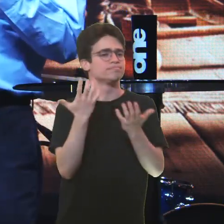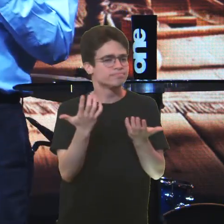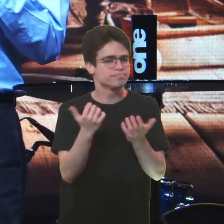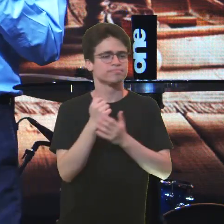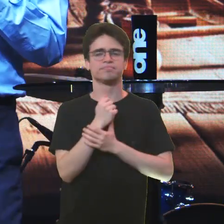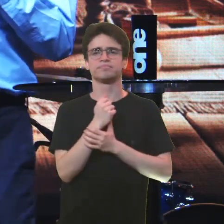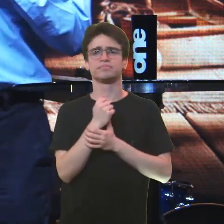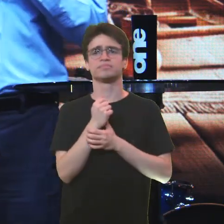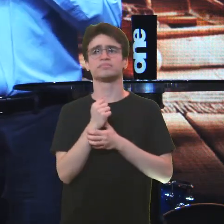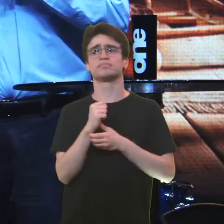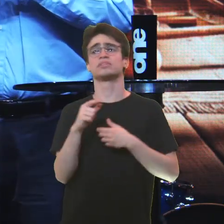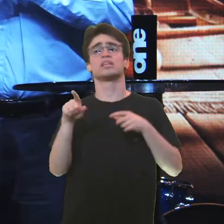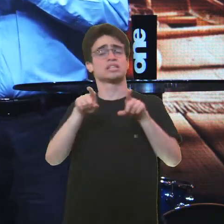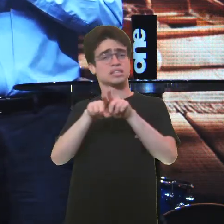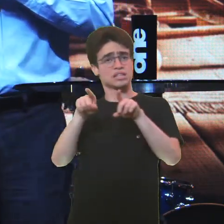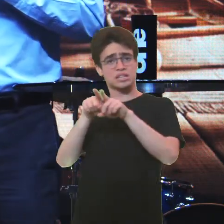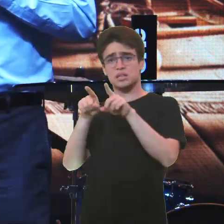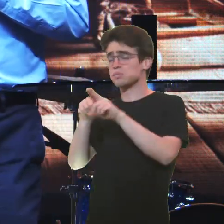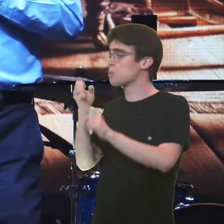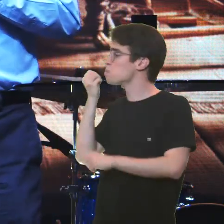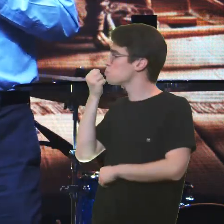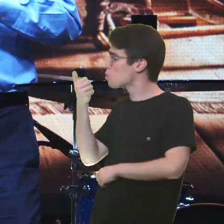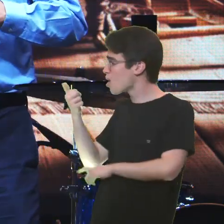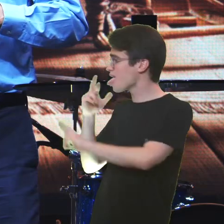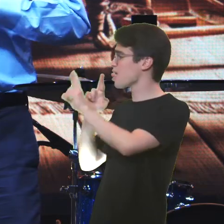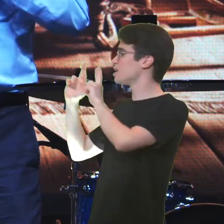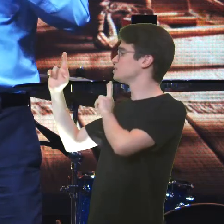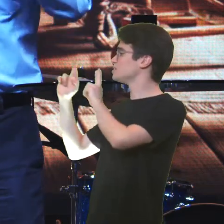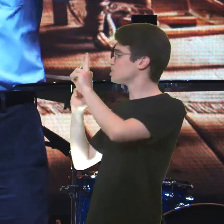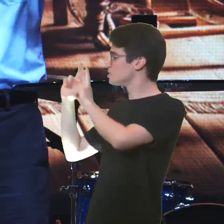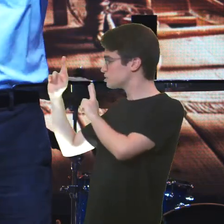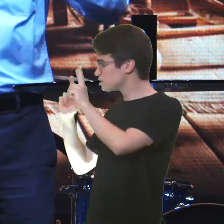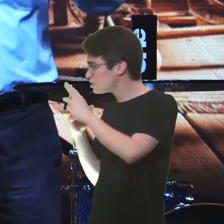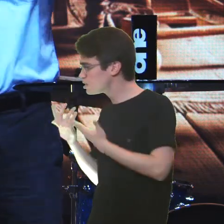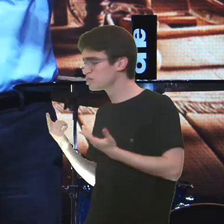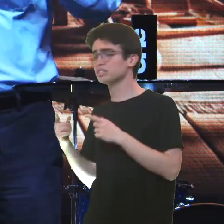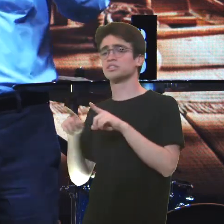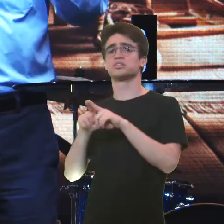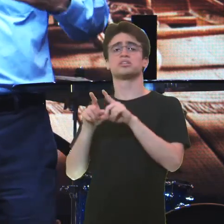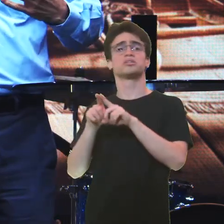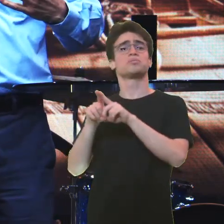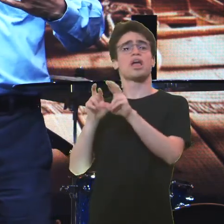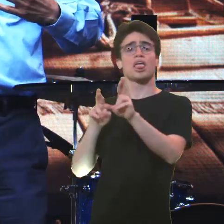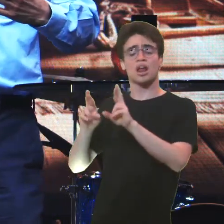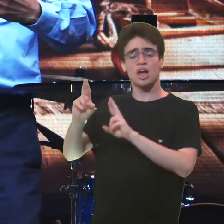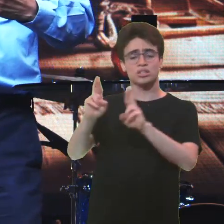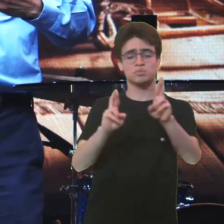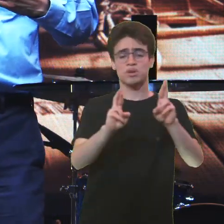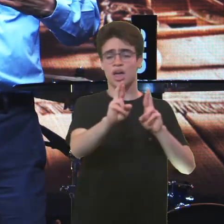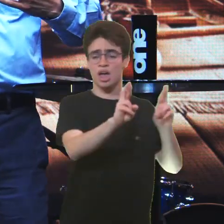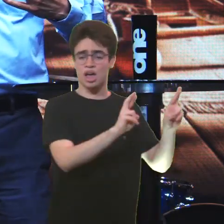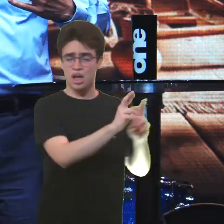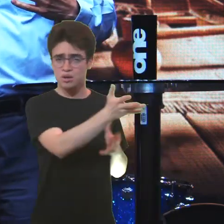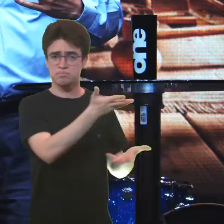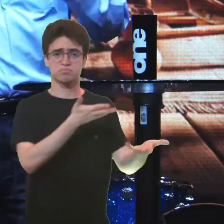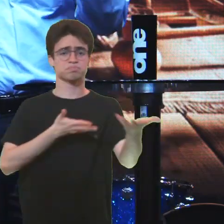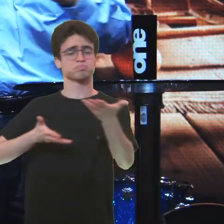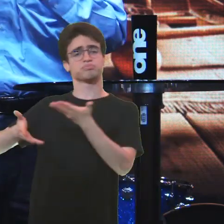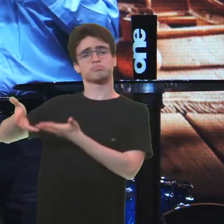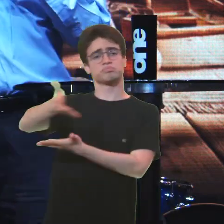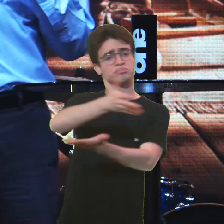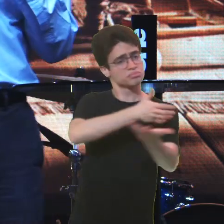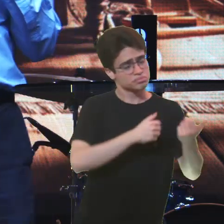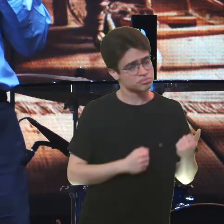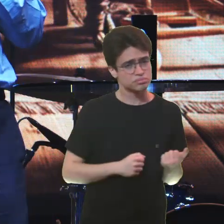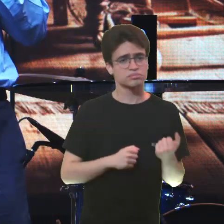de buenas relaciones de con bons Dios, relacionamentos com Deus, buenas relaciones con los seres bom humanos, relacionamento com os seres humanos,